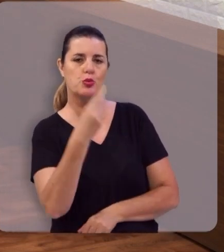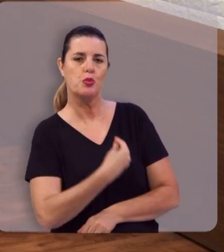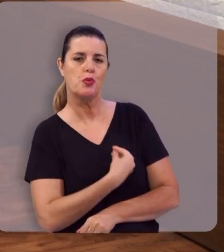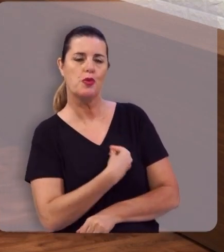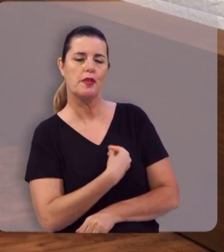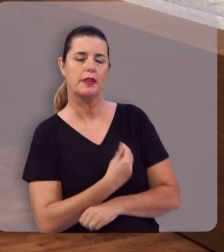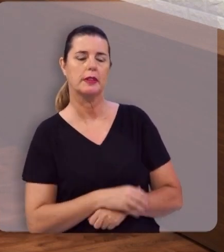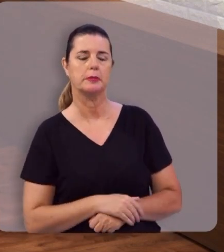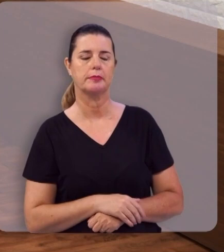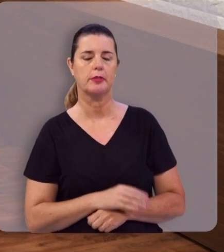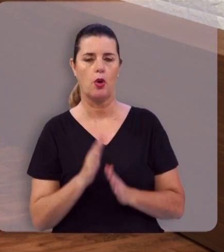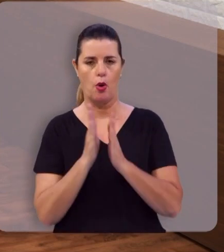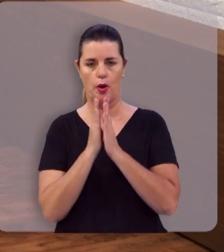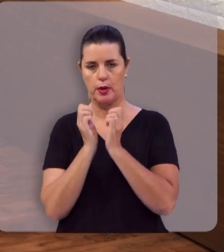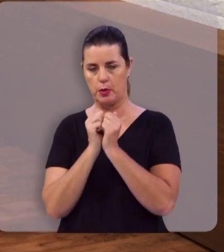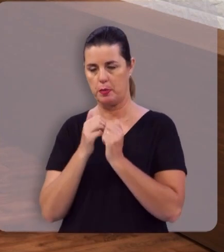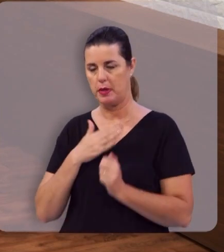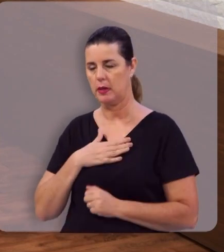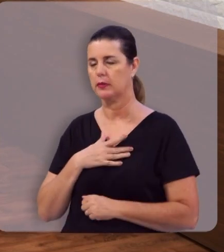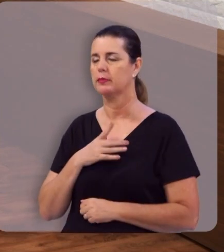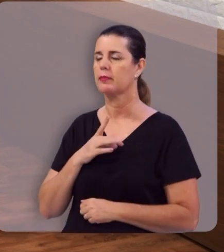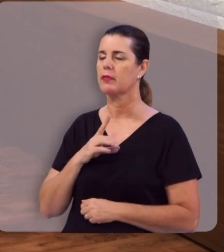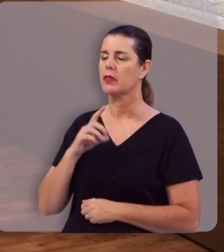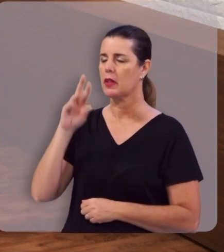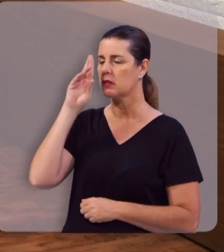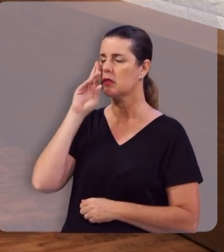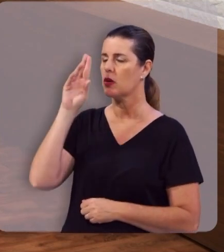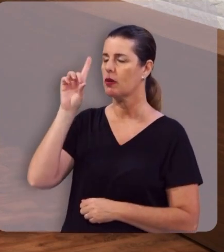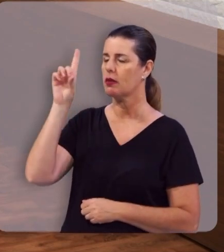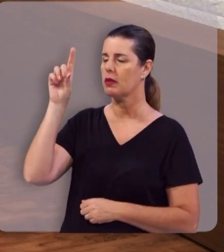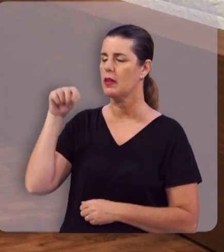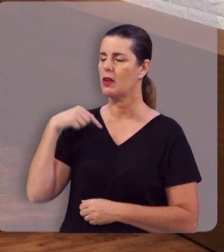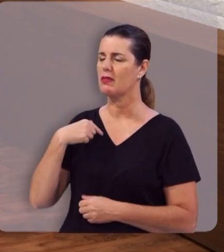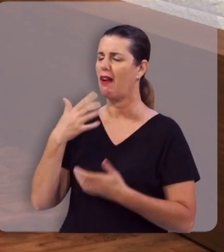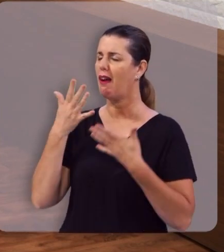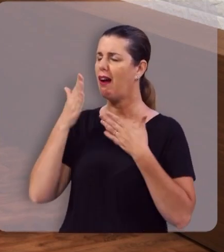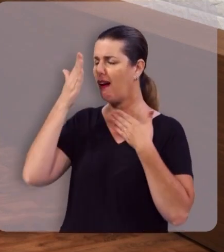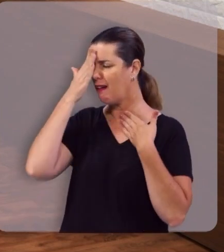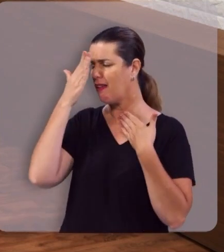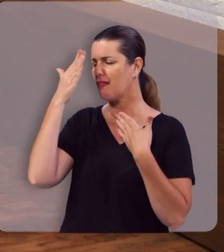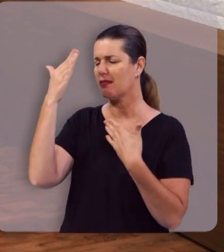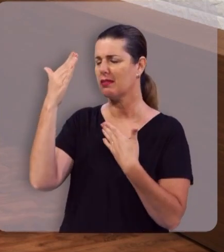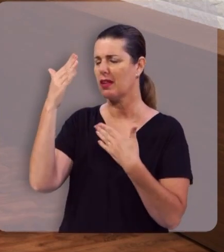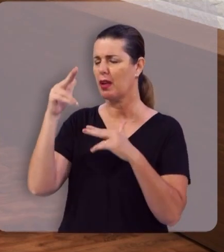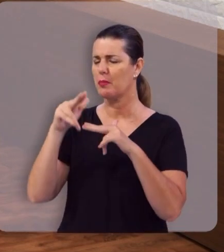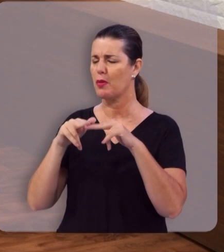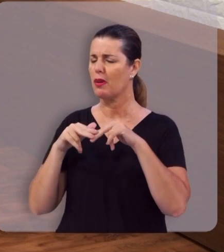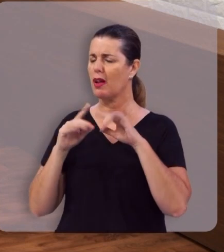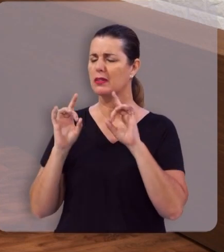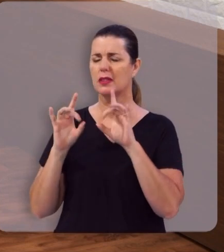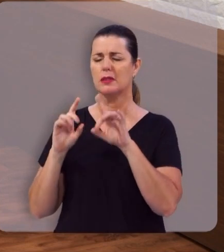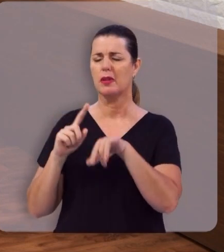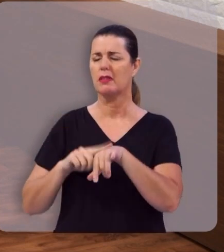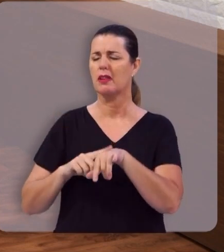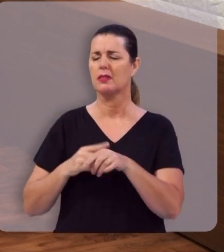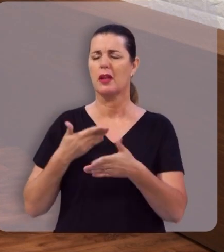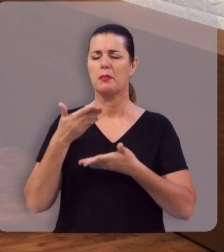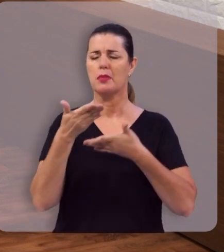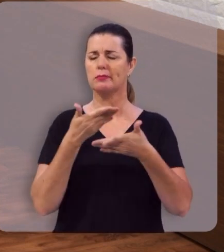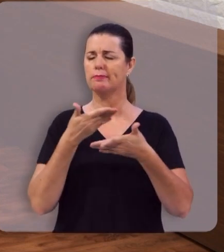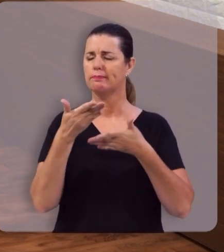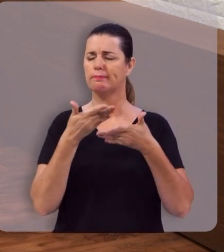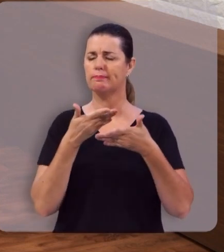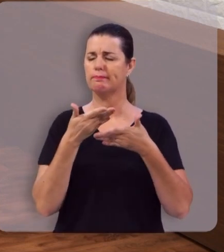a sua necessidade. Ore comigo então. Senhor Deus, eu quero te agradecer o privilégio de compartilhar